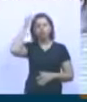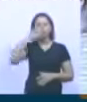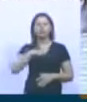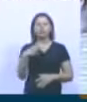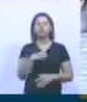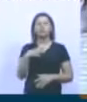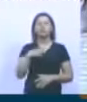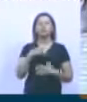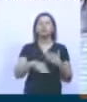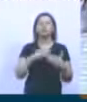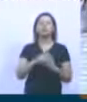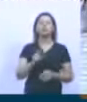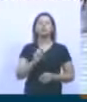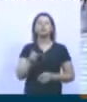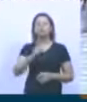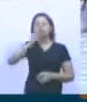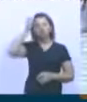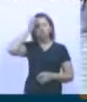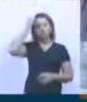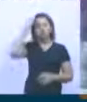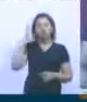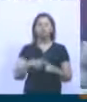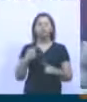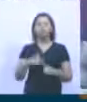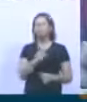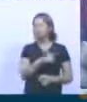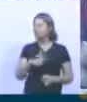talvez aquilo que não foi culpa, porque eu não tive